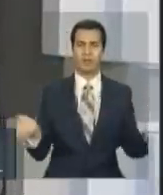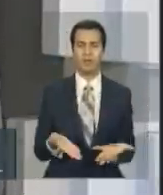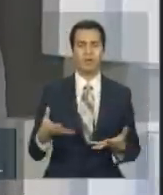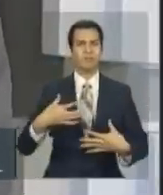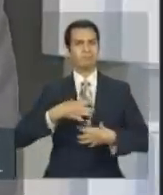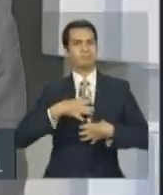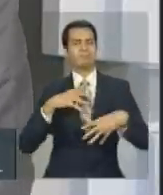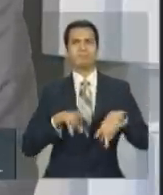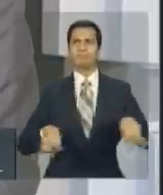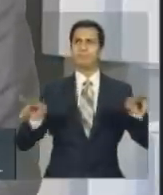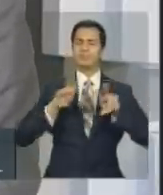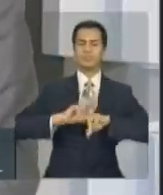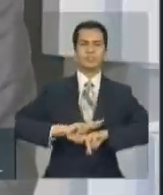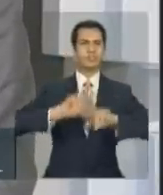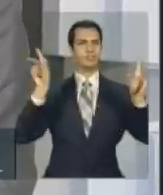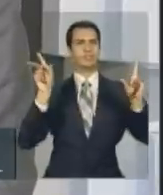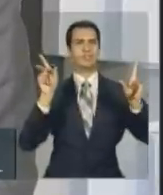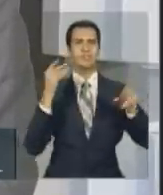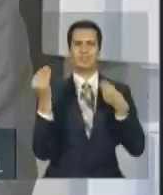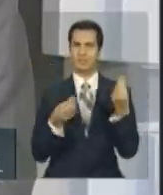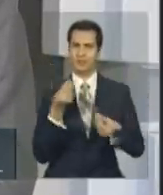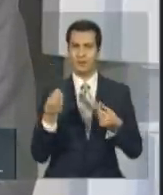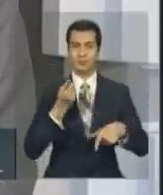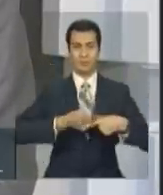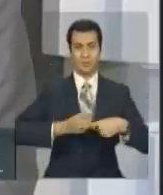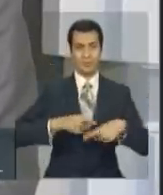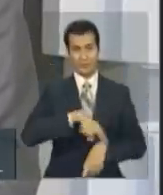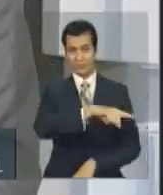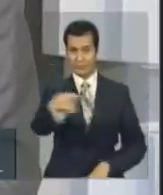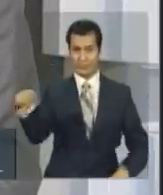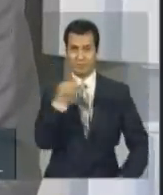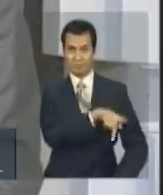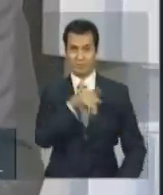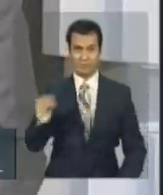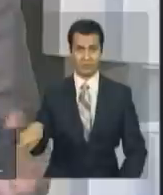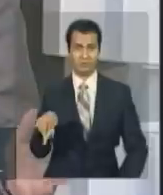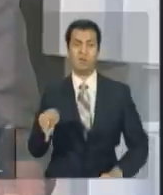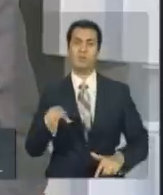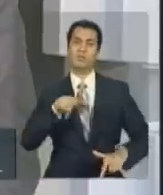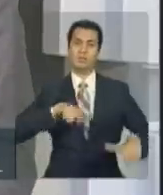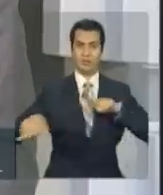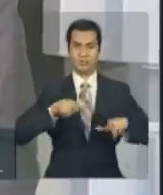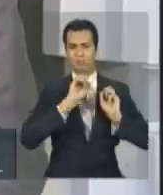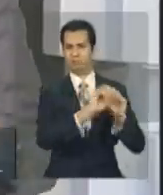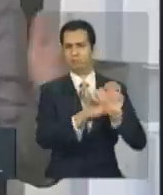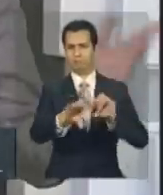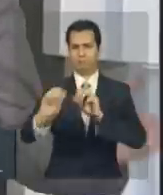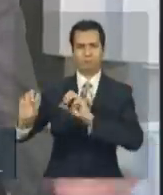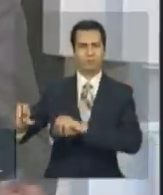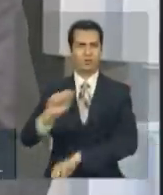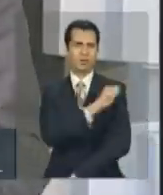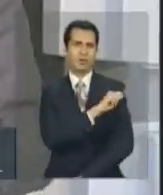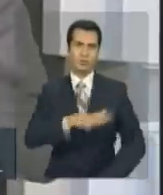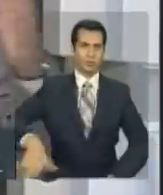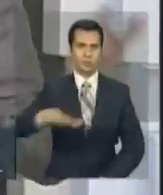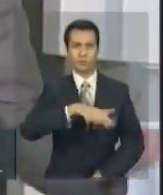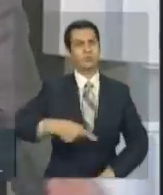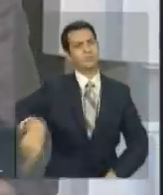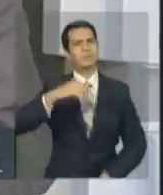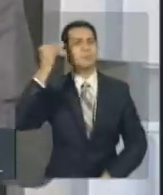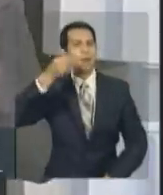dessa interlocução, porque o aprendizado, né, que vocês nos oferecem do dia a dia da escola e com